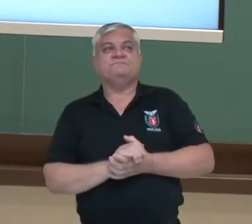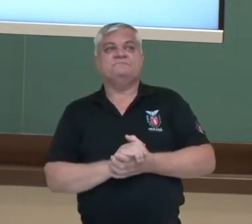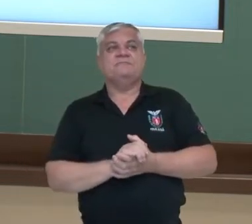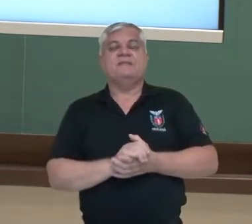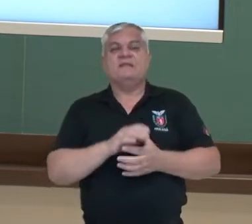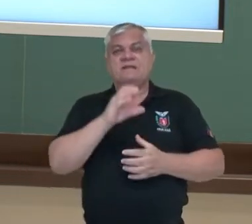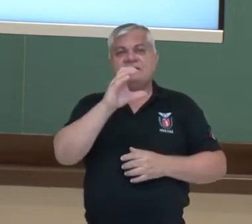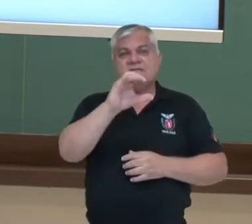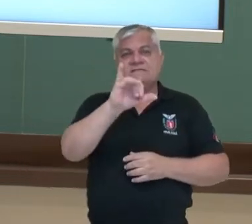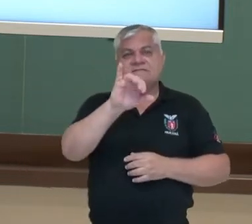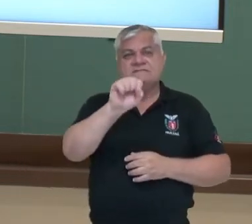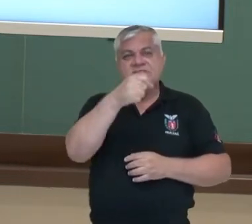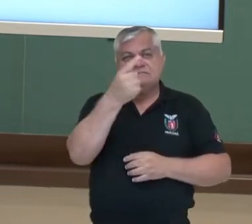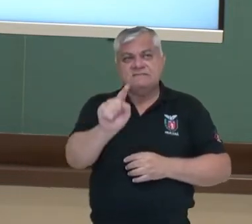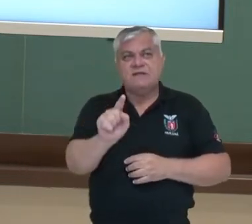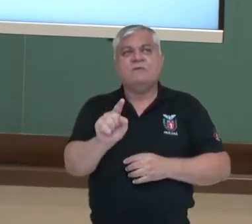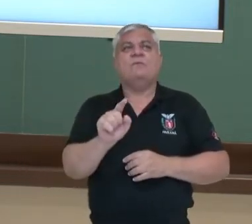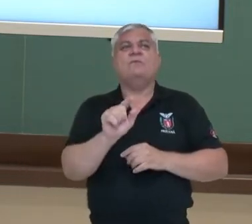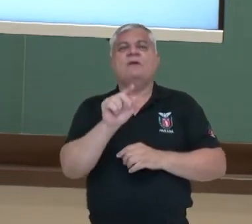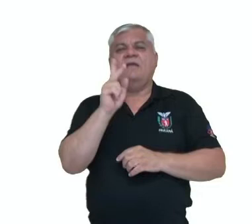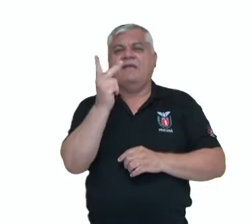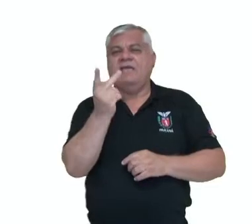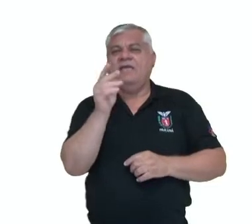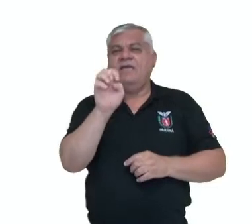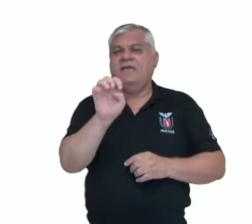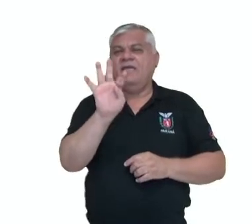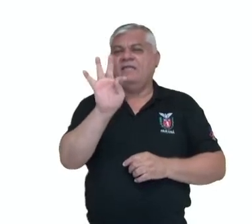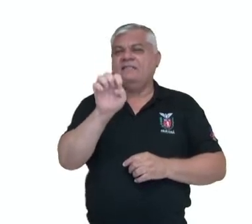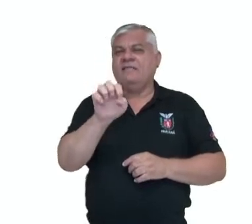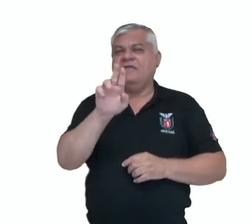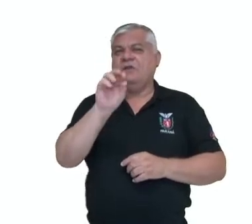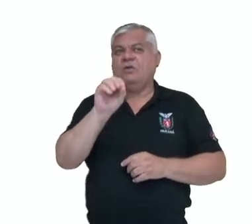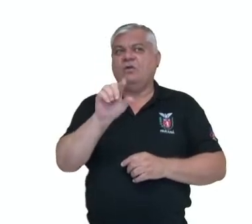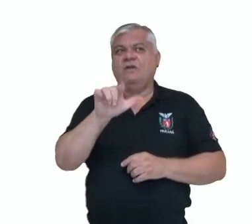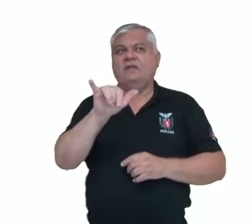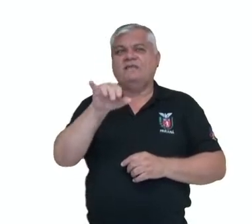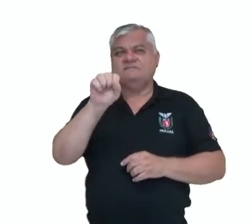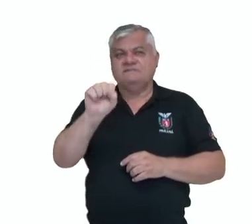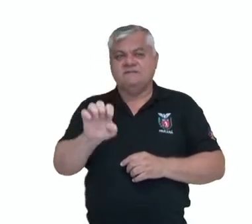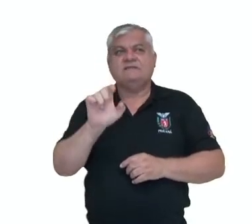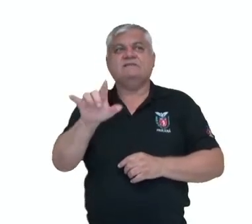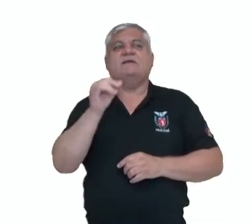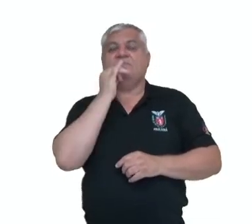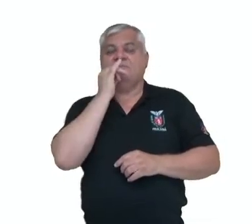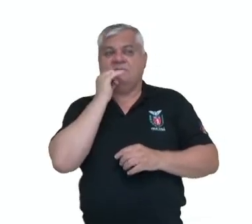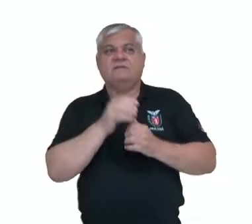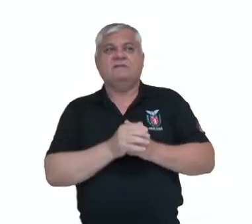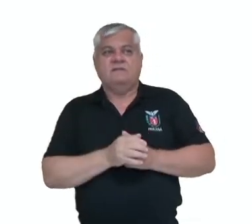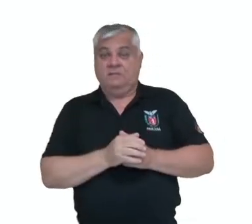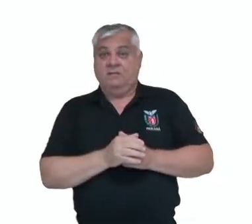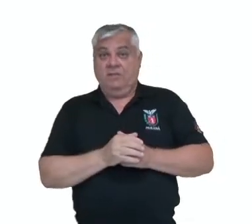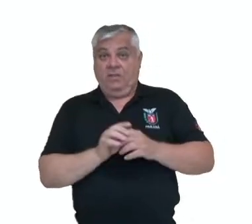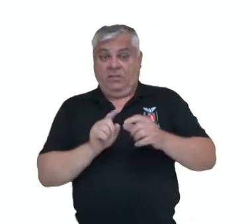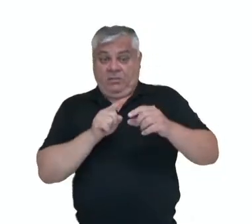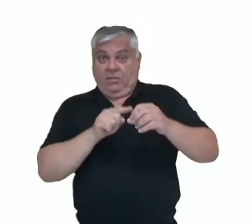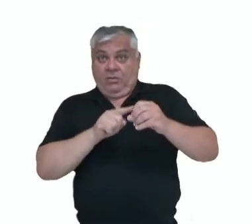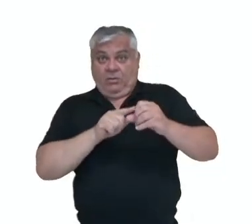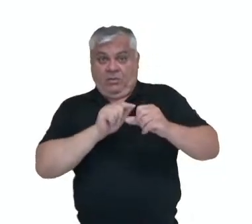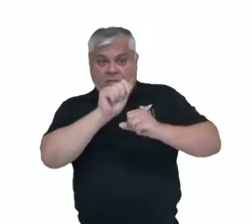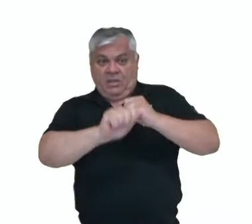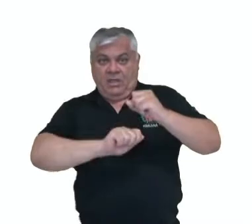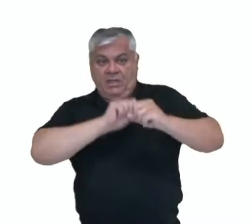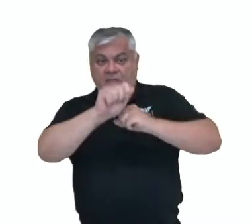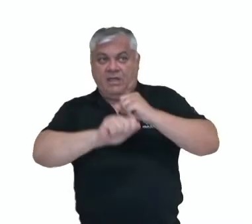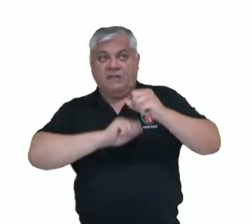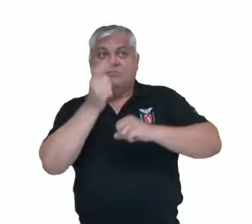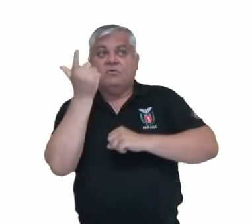cisão heterolítica ocorre quando a ruptura da ligação, tá? O átomo mais eletronegativo fica com um par de